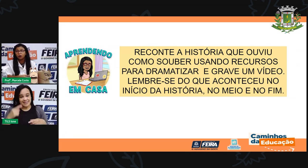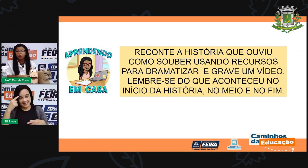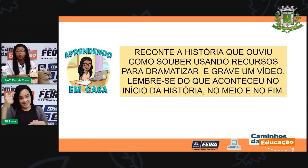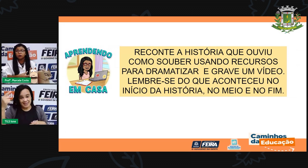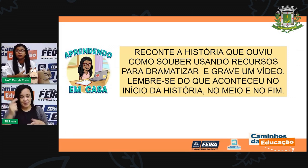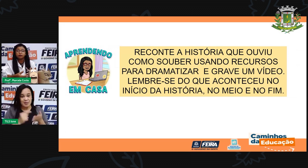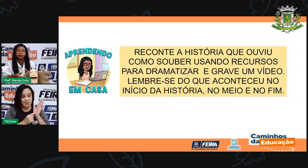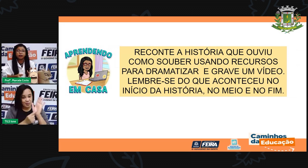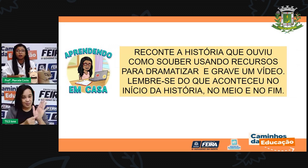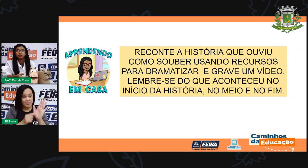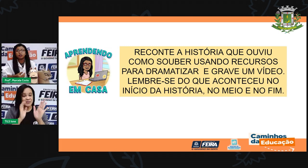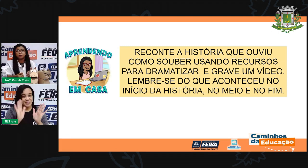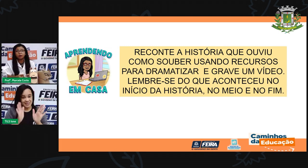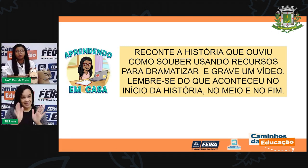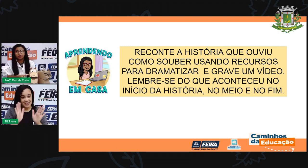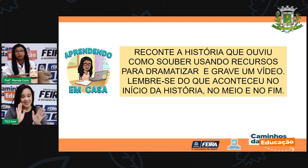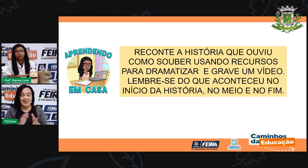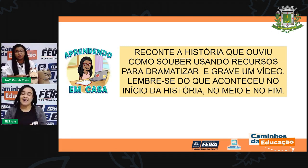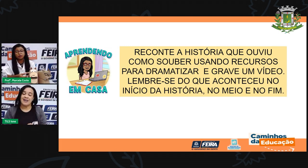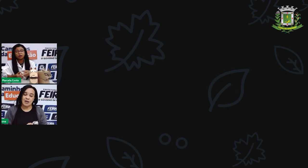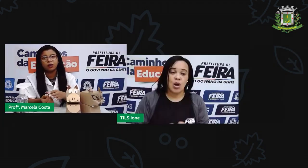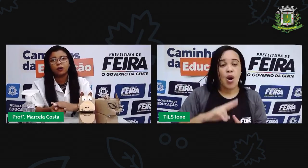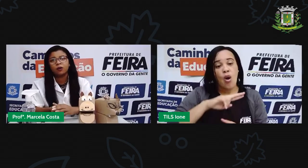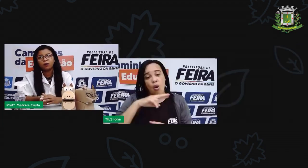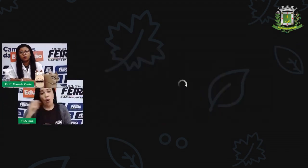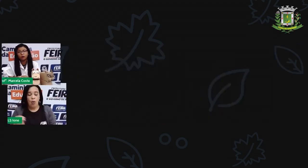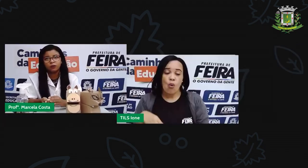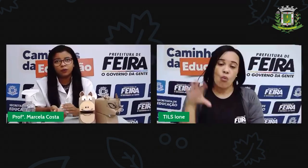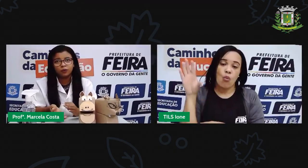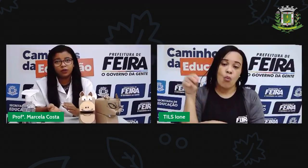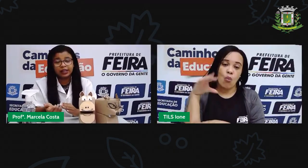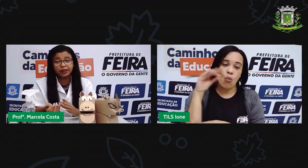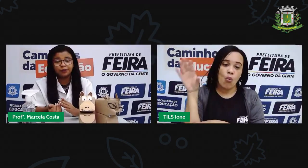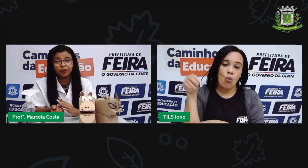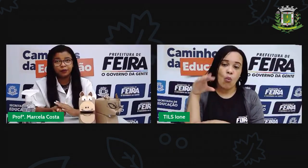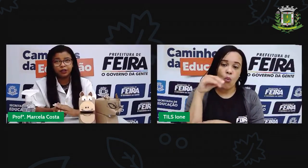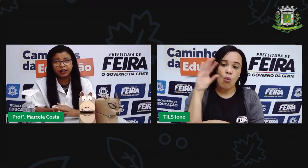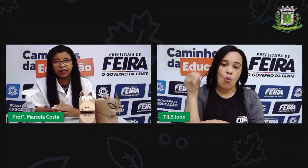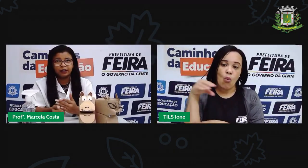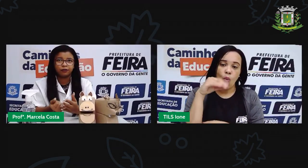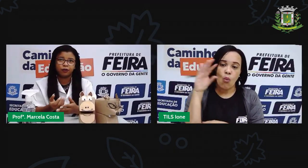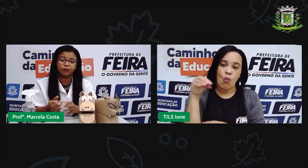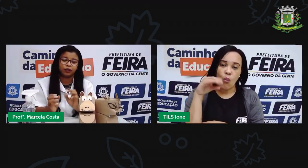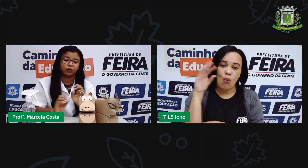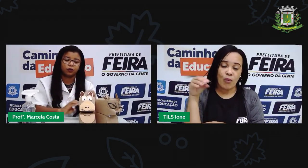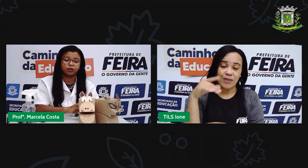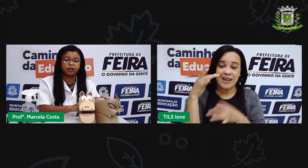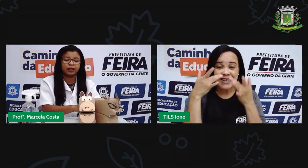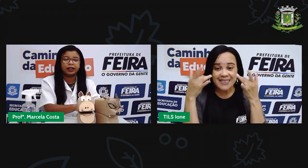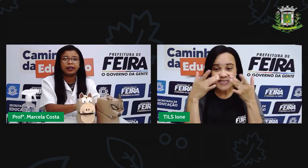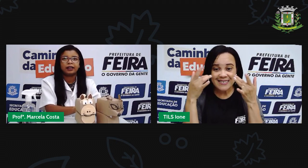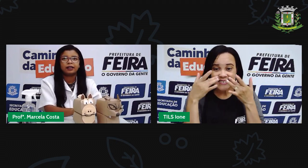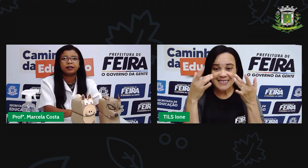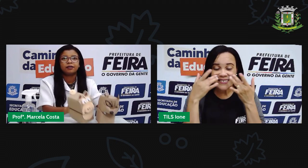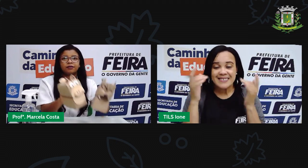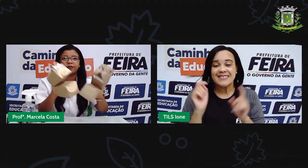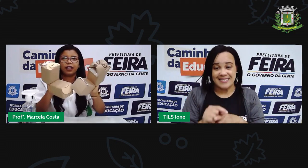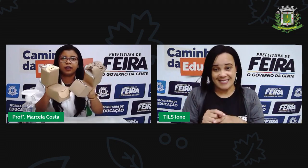ou fantoches produzidos com os exemplos que eu mostrei. Foi o fantoche